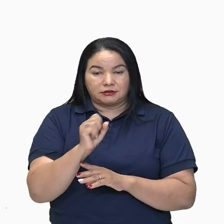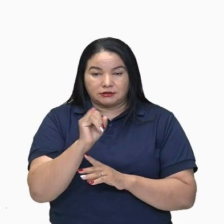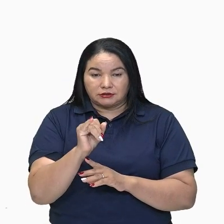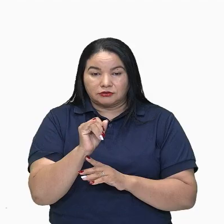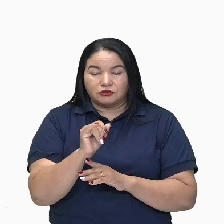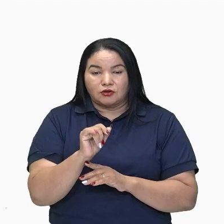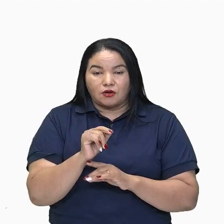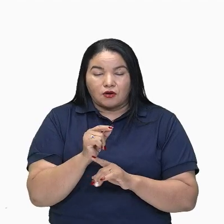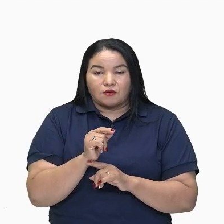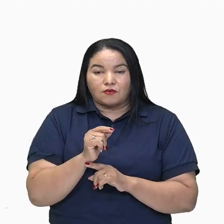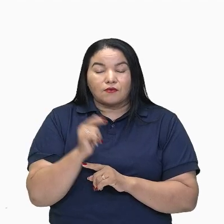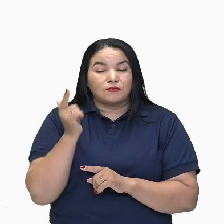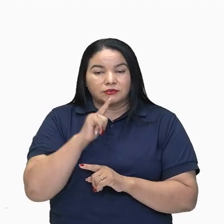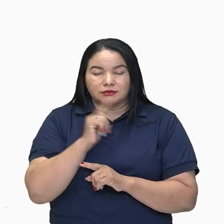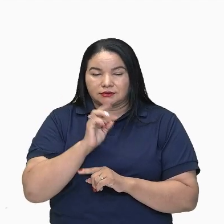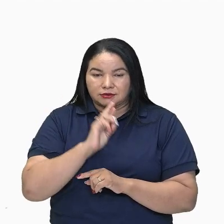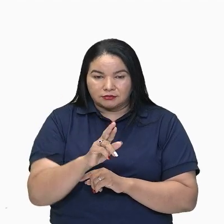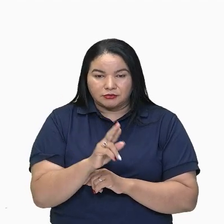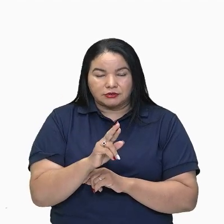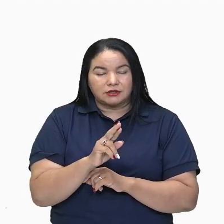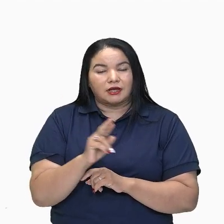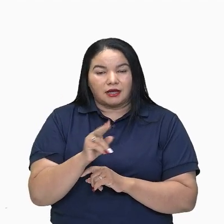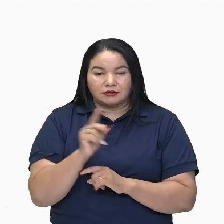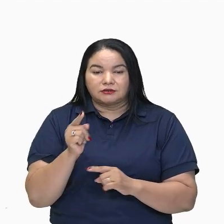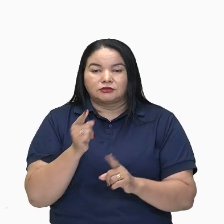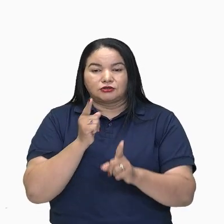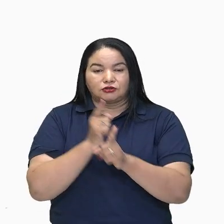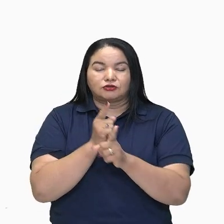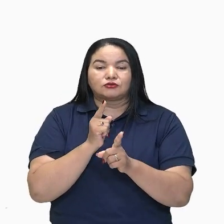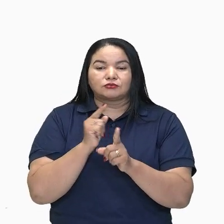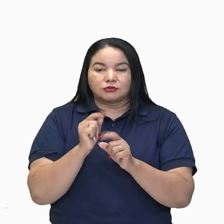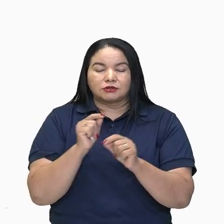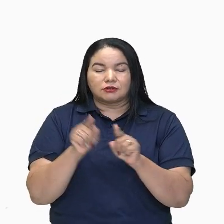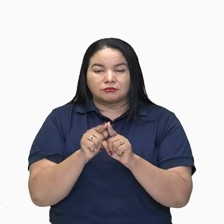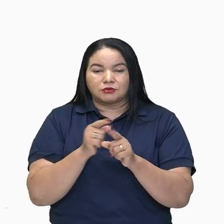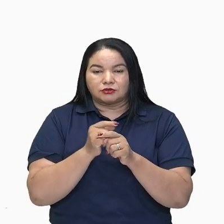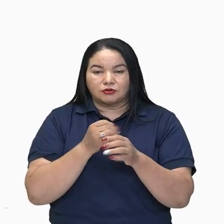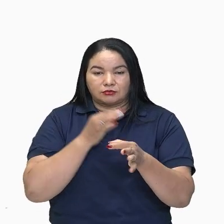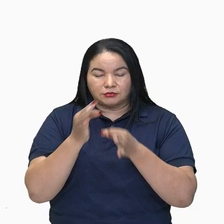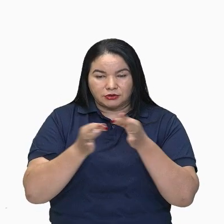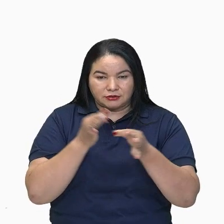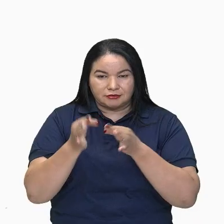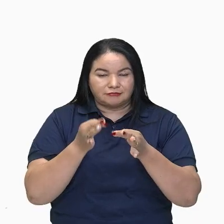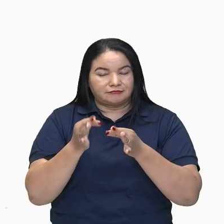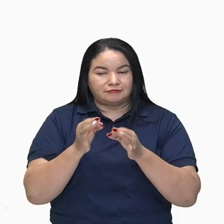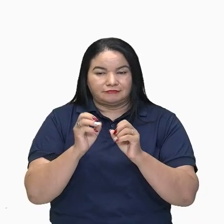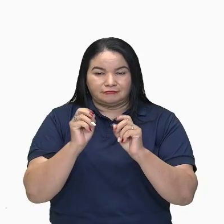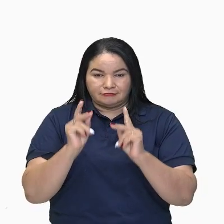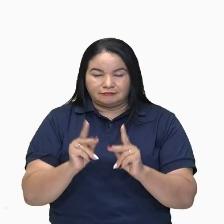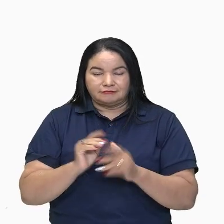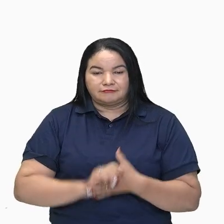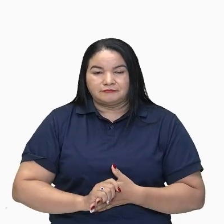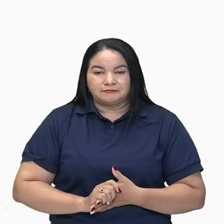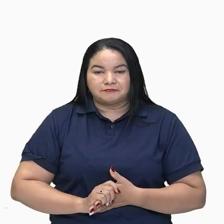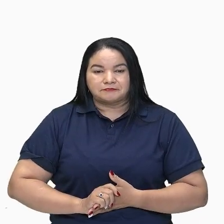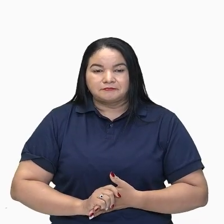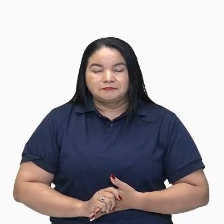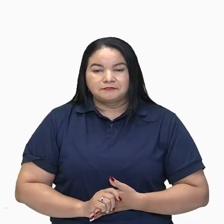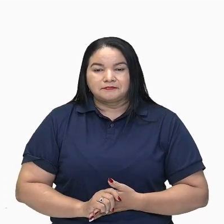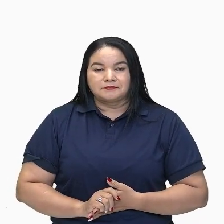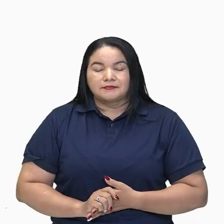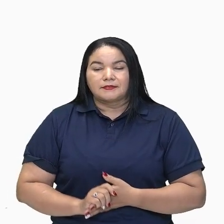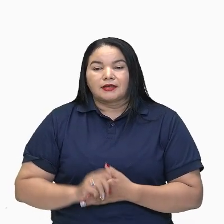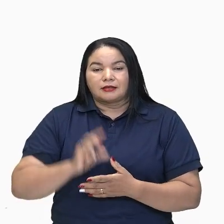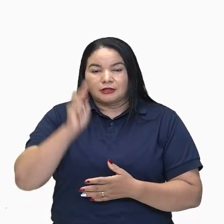sobre essas questões, você consegue identificar a opinião que é abordada, que o texto defende, ok? Lembrando